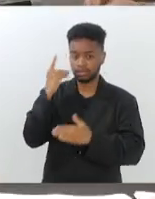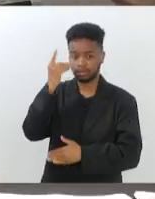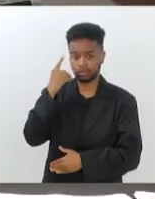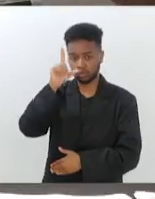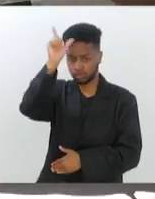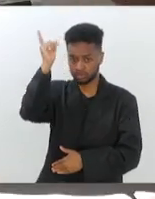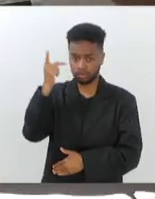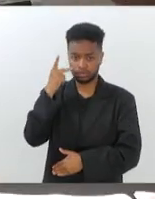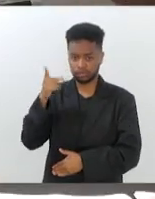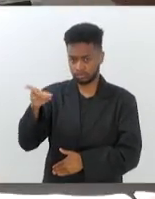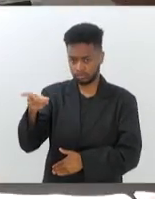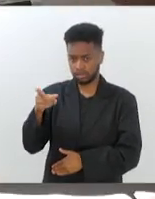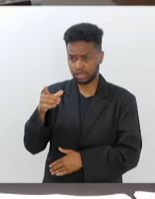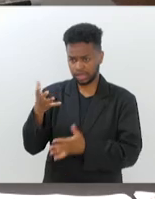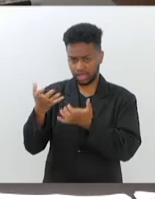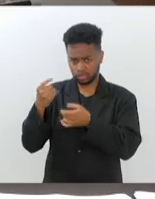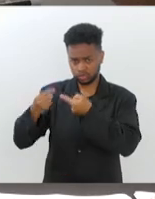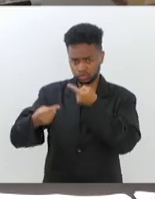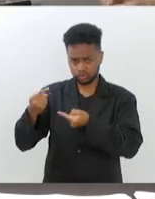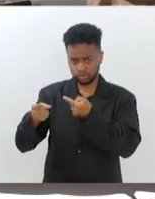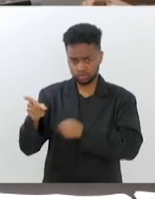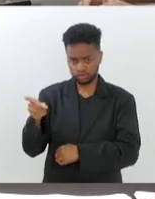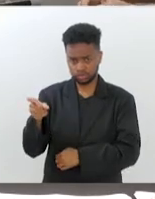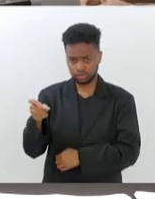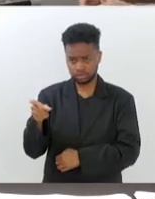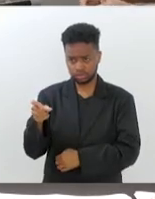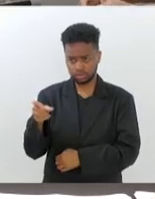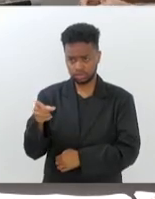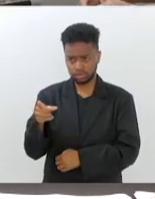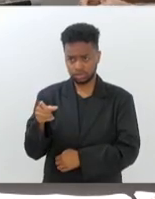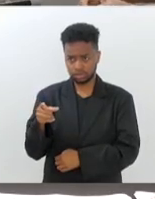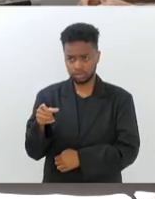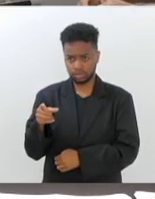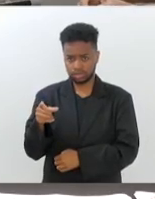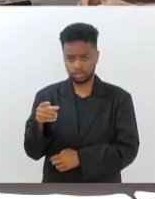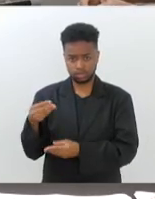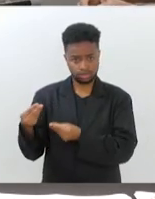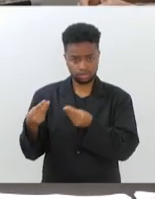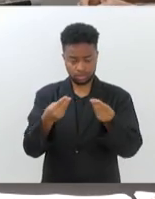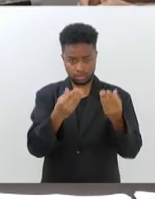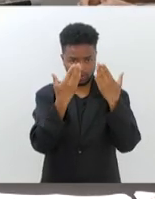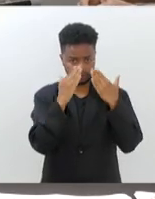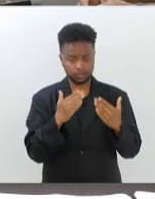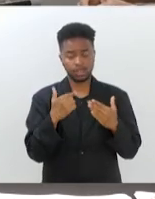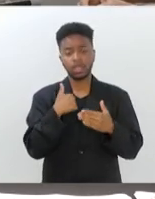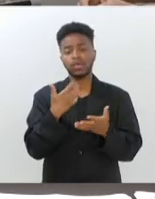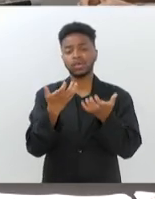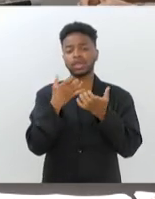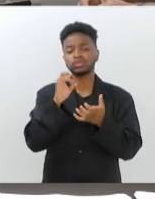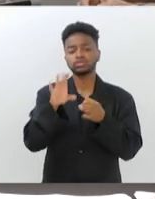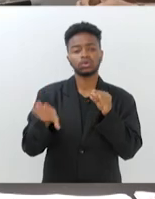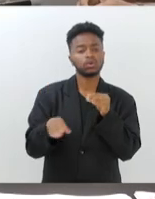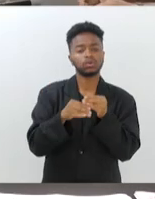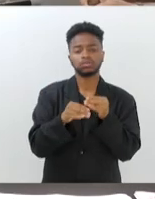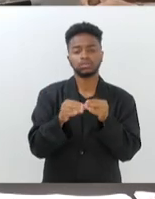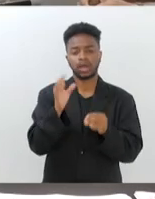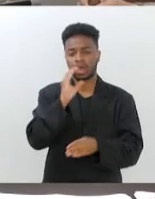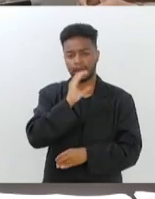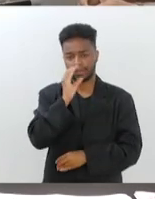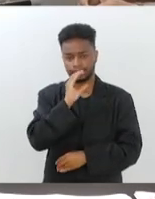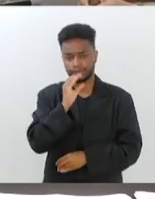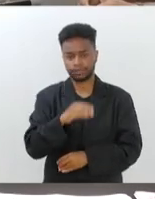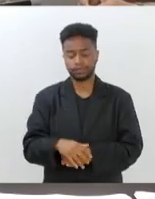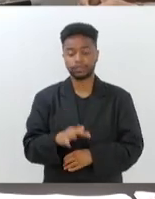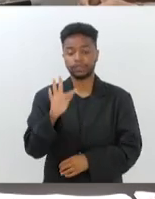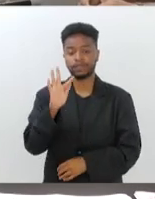discutir ainda desejam discutir senhor presidente tá em vista eu gostaria apenas de fazer uma rápida consideração eh